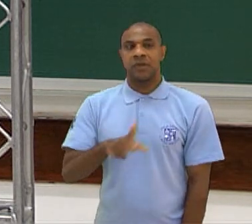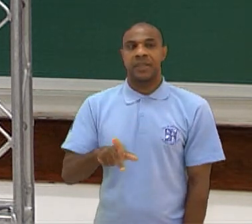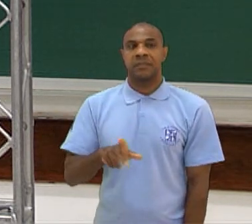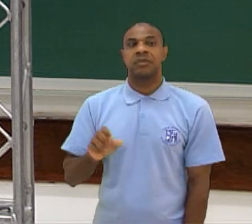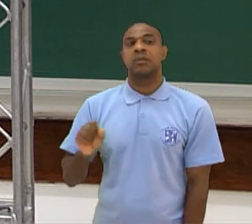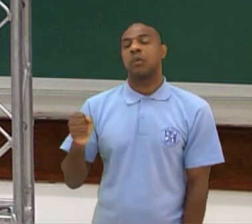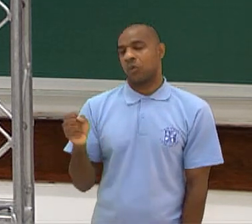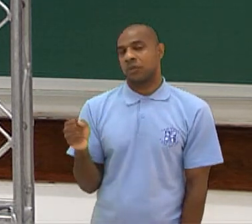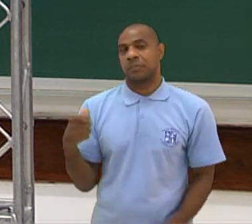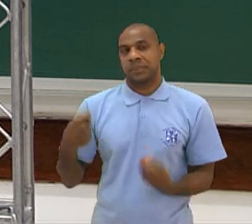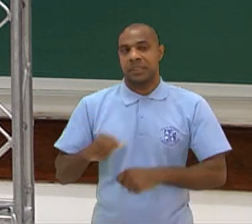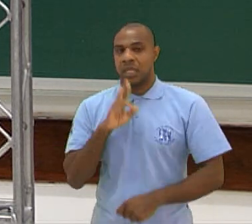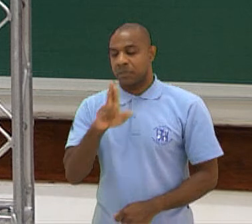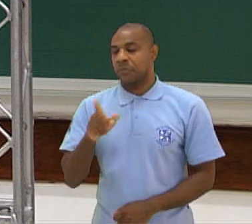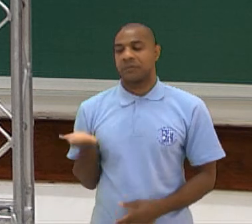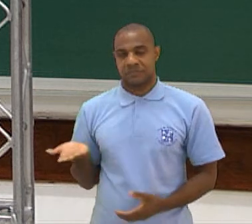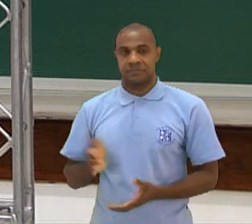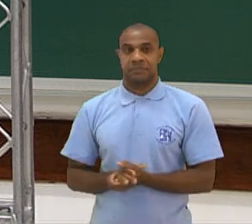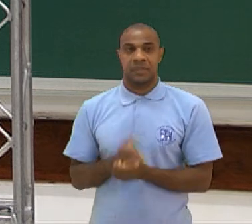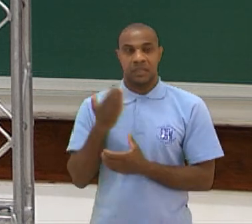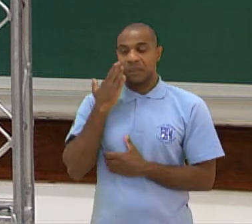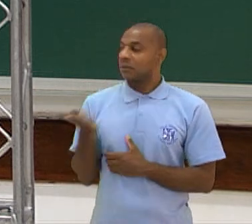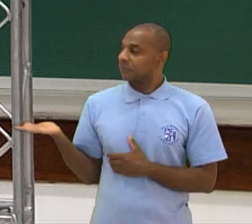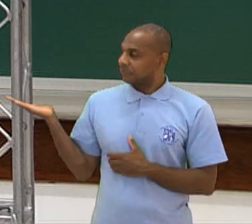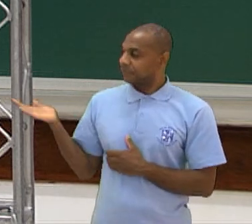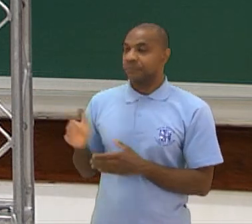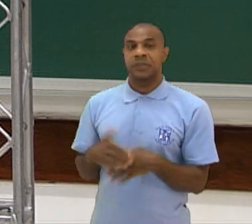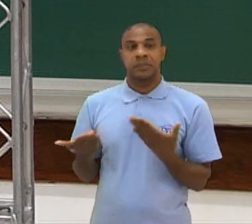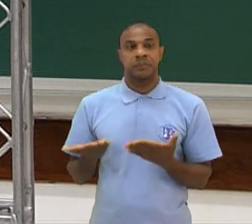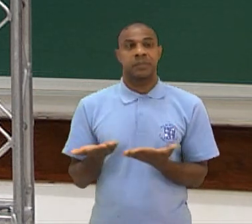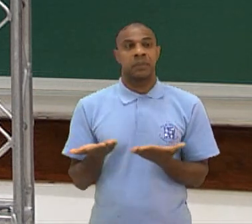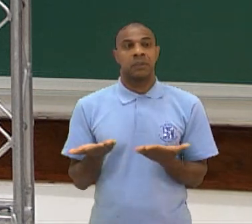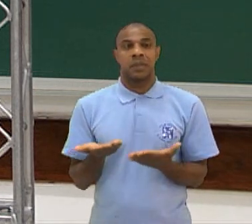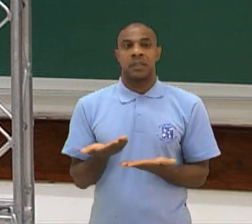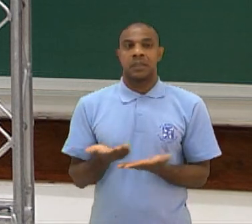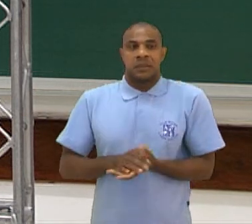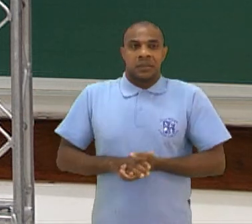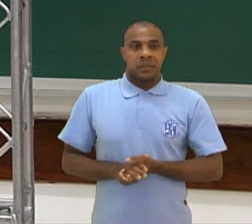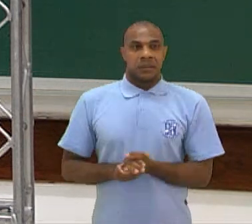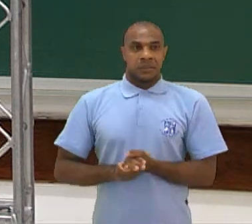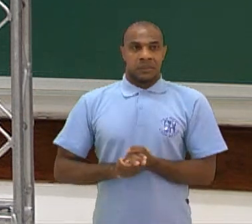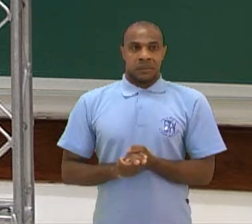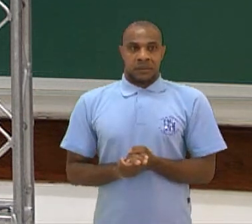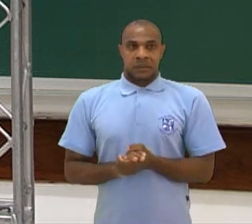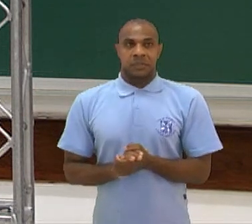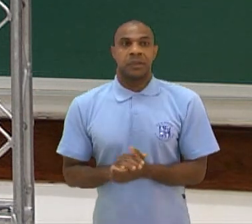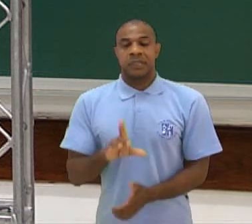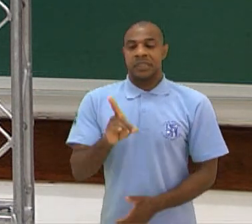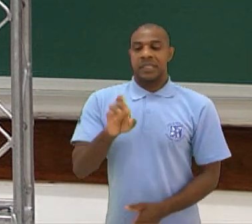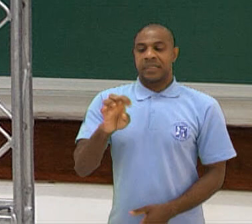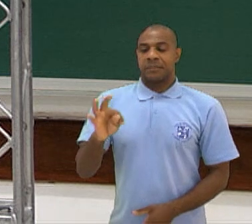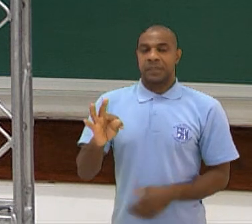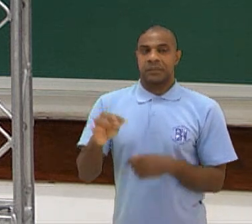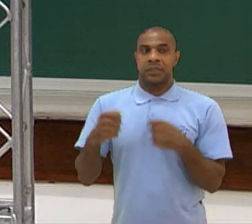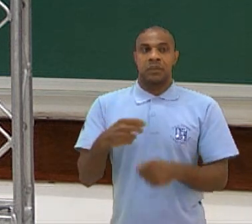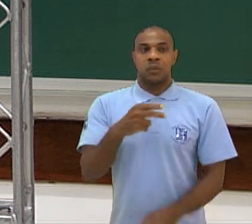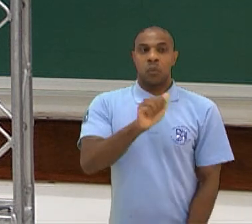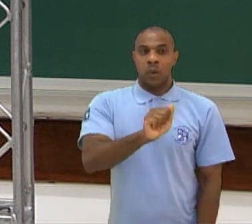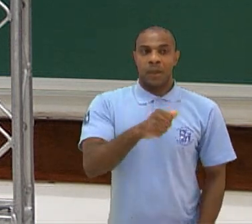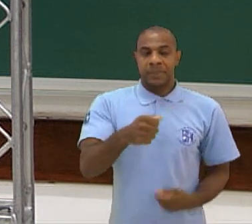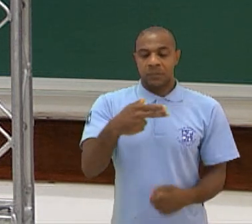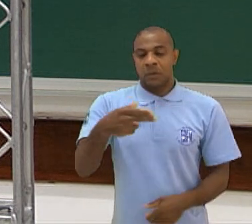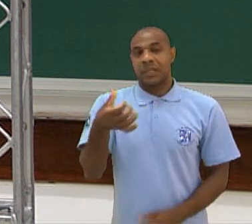8, se você colocar 8 aqui, não fica 24 igual a 24? Isso é um sistema possível. Então, isso aqui não pode ser igualdade. Tem que